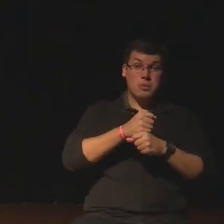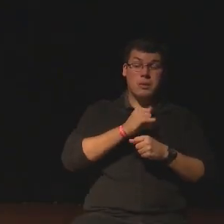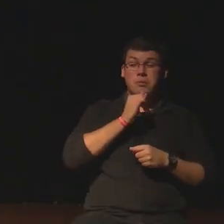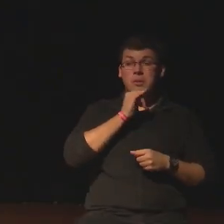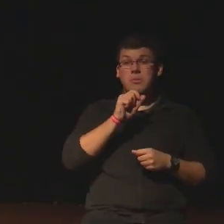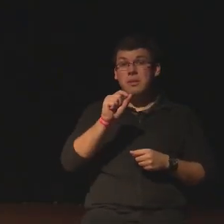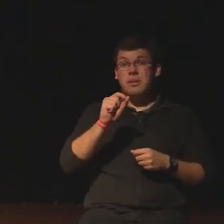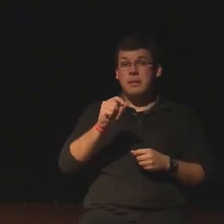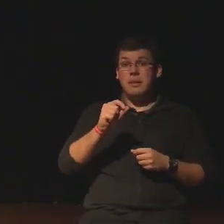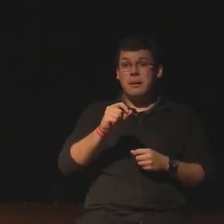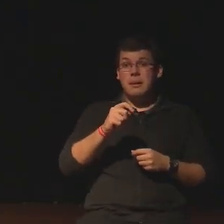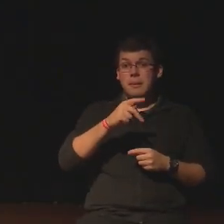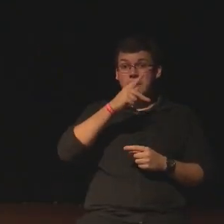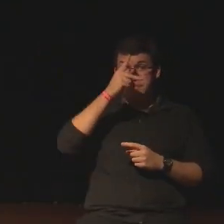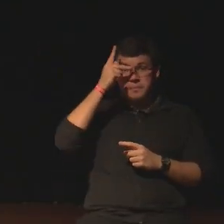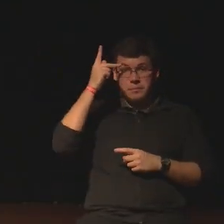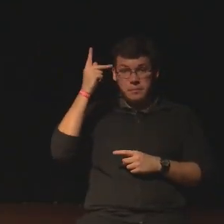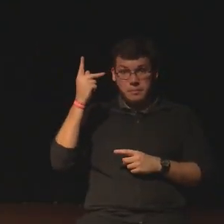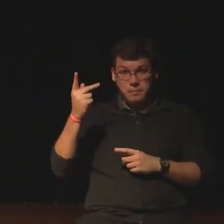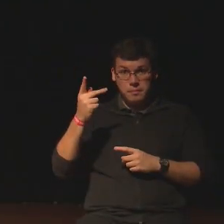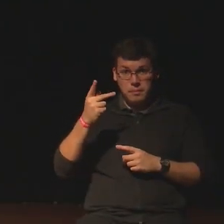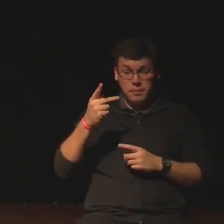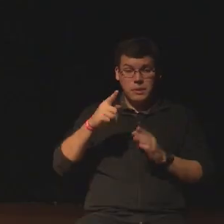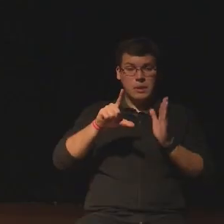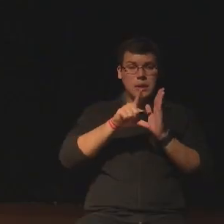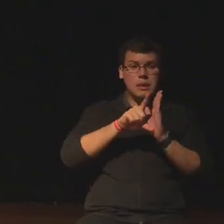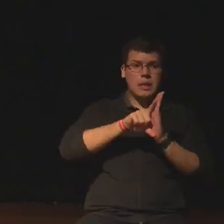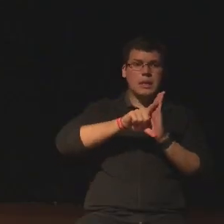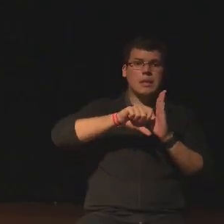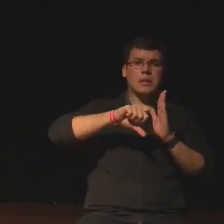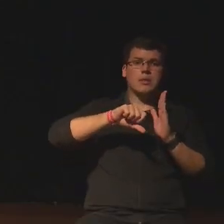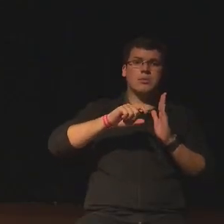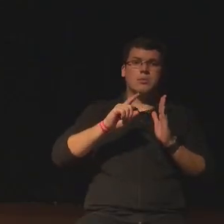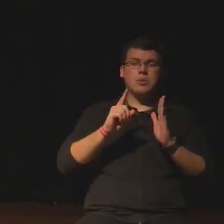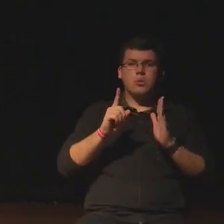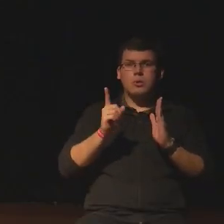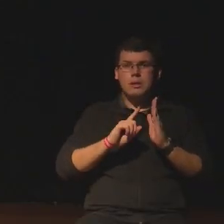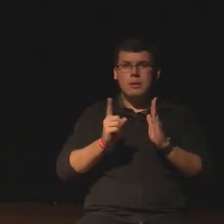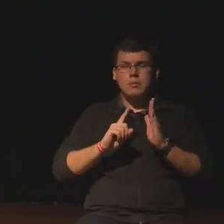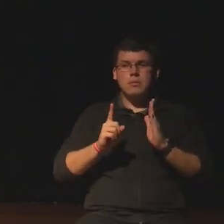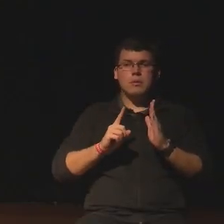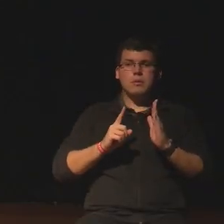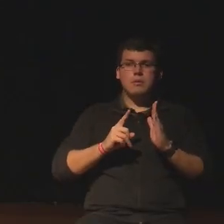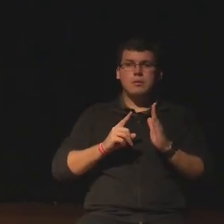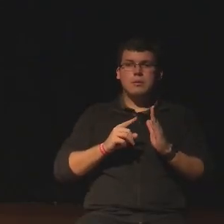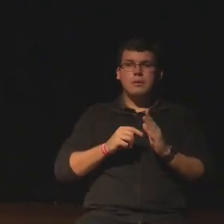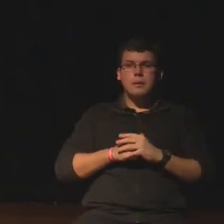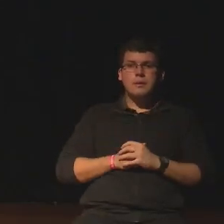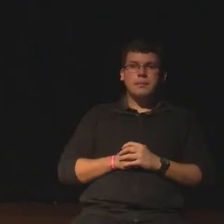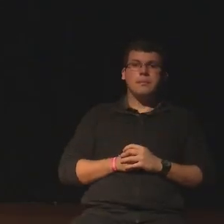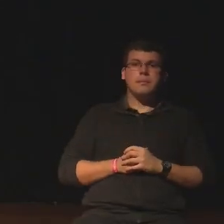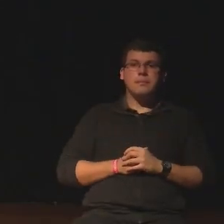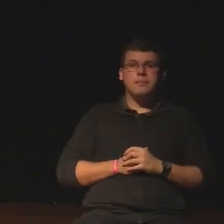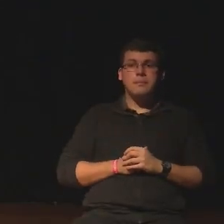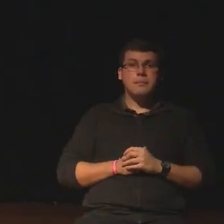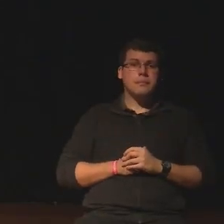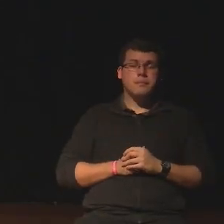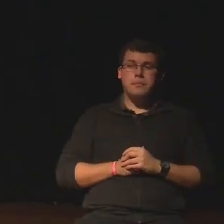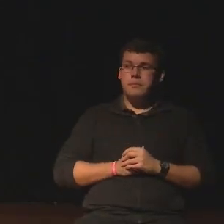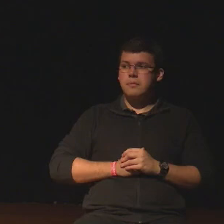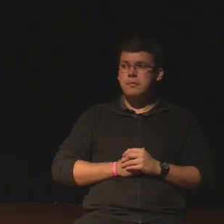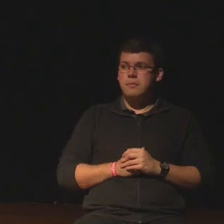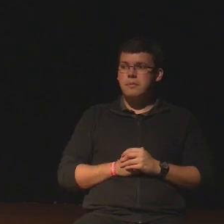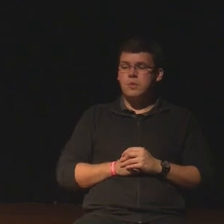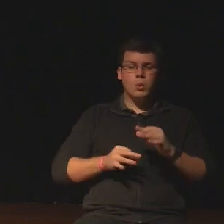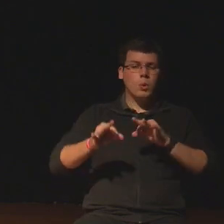coisa assim, nós estamos muito perto de ver gente pelado na Avenida Paulista trocando de roupa, porque virou um lugar de